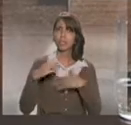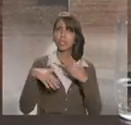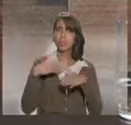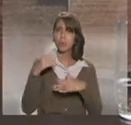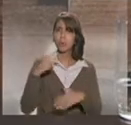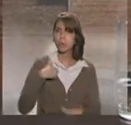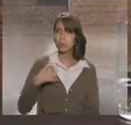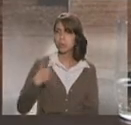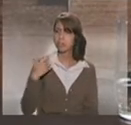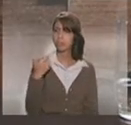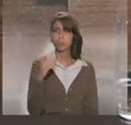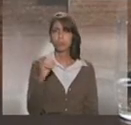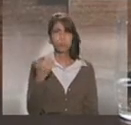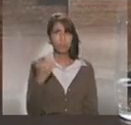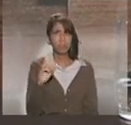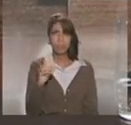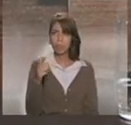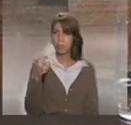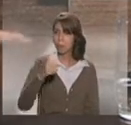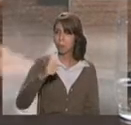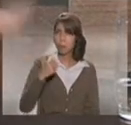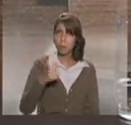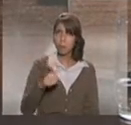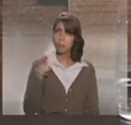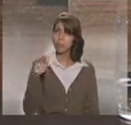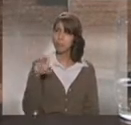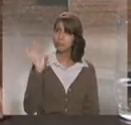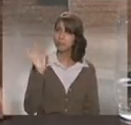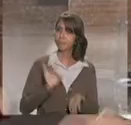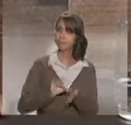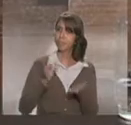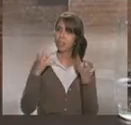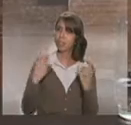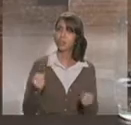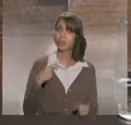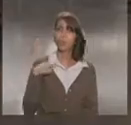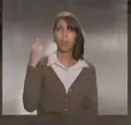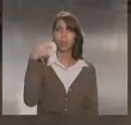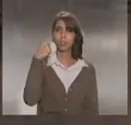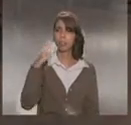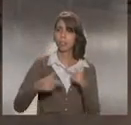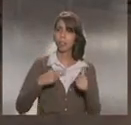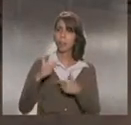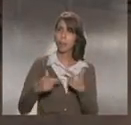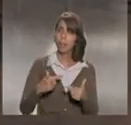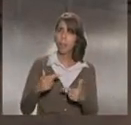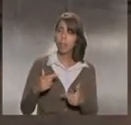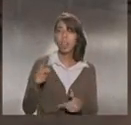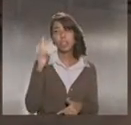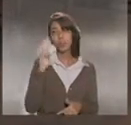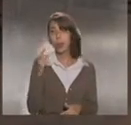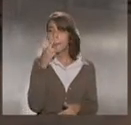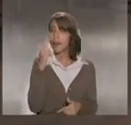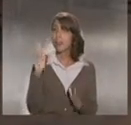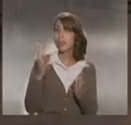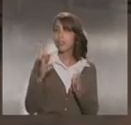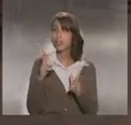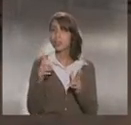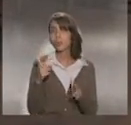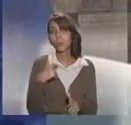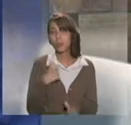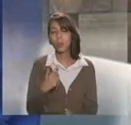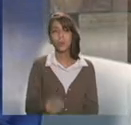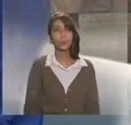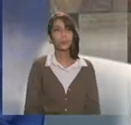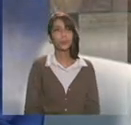10 anos de idade assim 10 e 11 anos de idade que ela foi se consolidando realmente como atriz na história mais ou menos parecida com uma história parecida com a minha quem